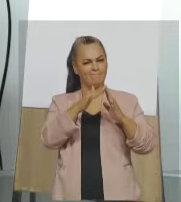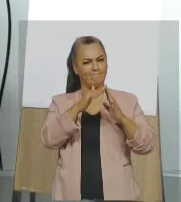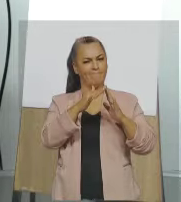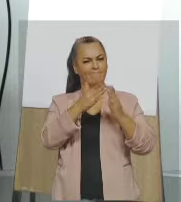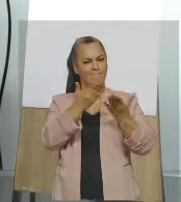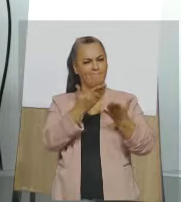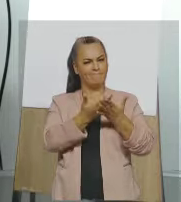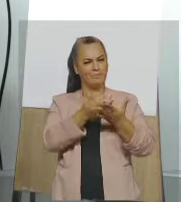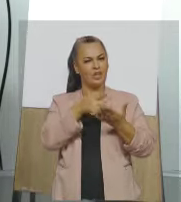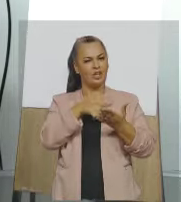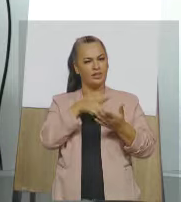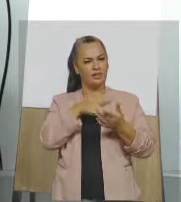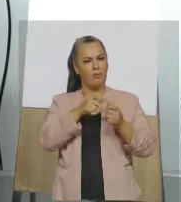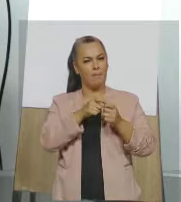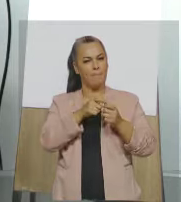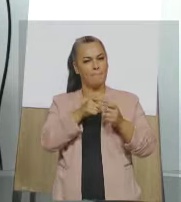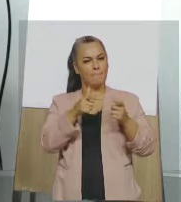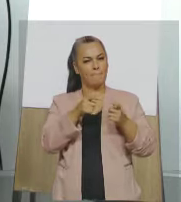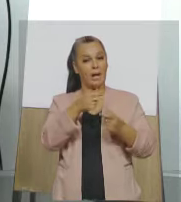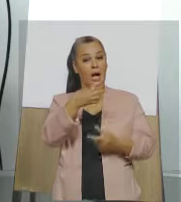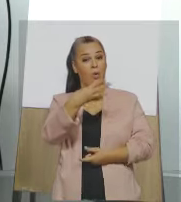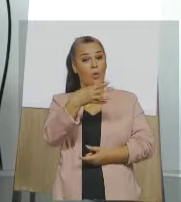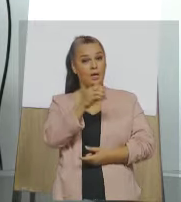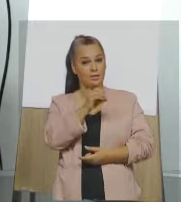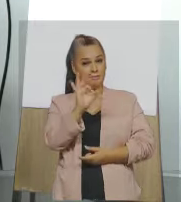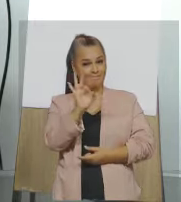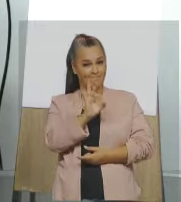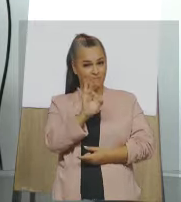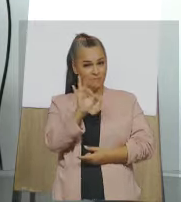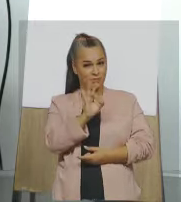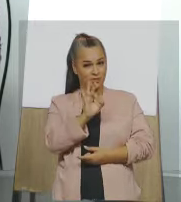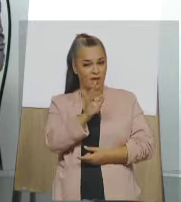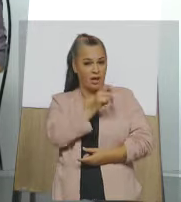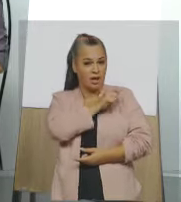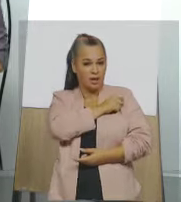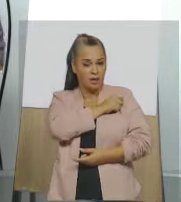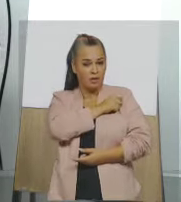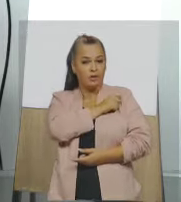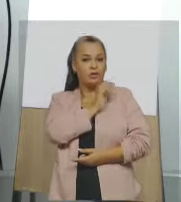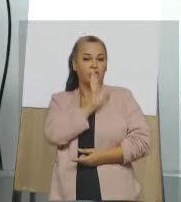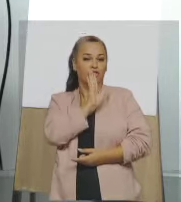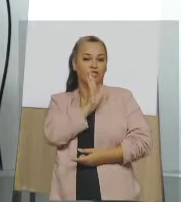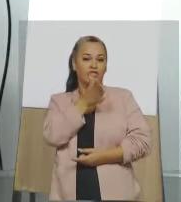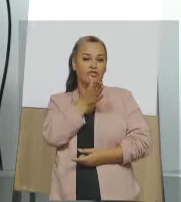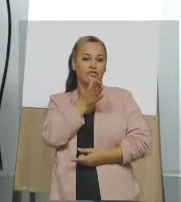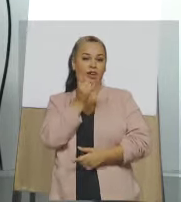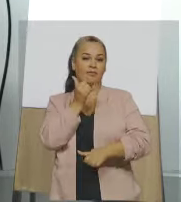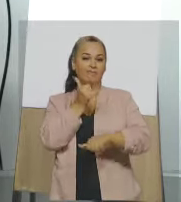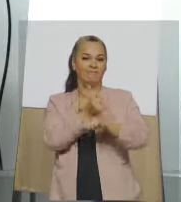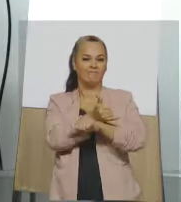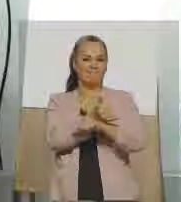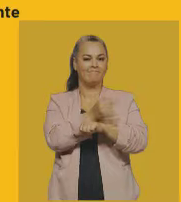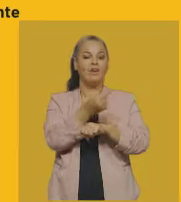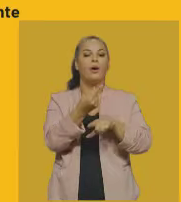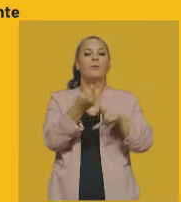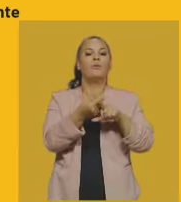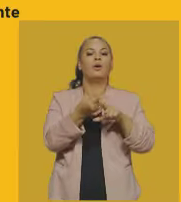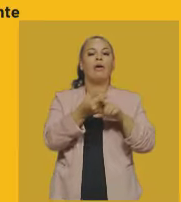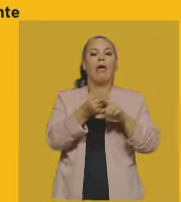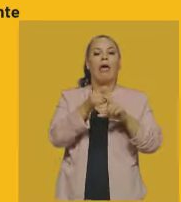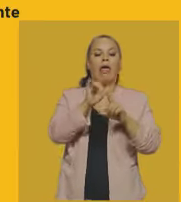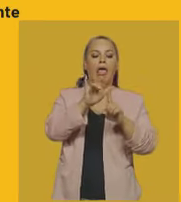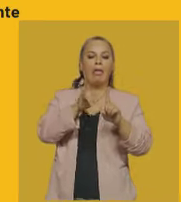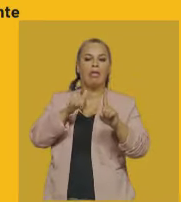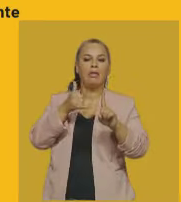Brasil, 40% já faltaram na escola por causa de bullying. No mundo, 1